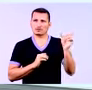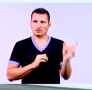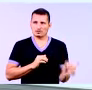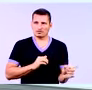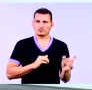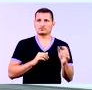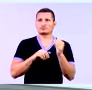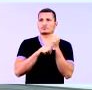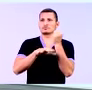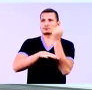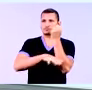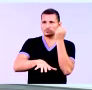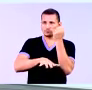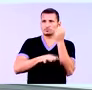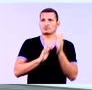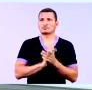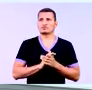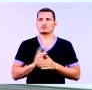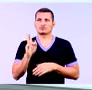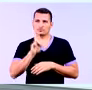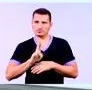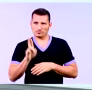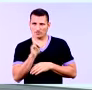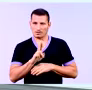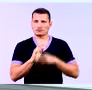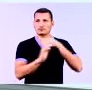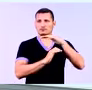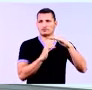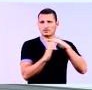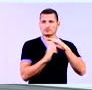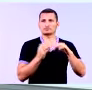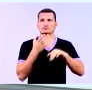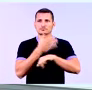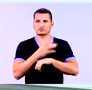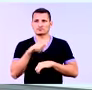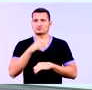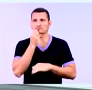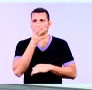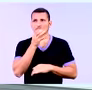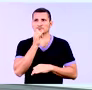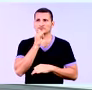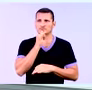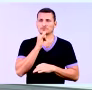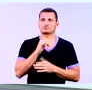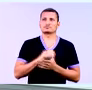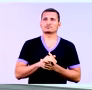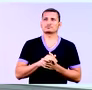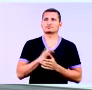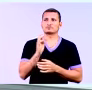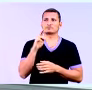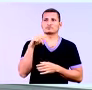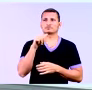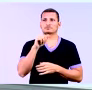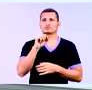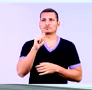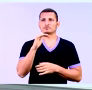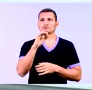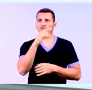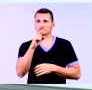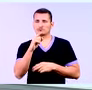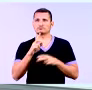o servidor, entre o usuário e a empresa que ele está acessando. Né? É um bom exemplo de transação que foi interrompida. Né?